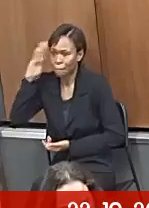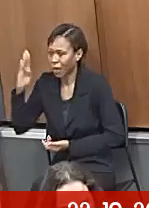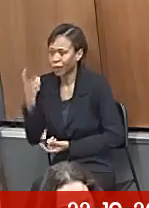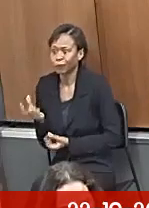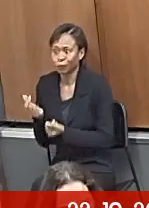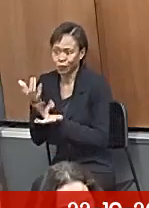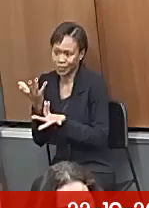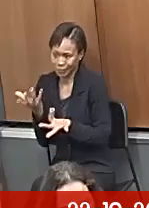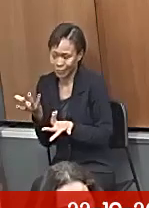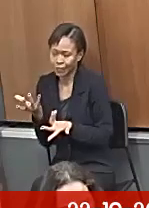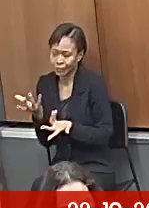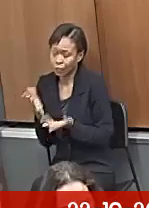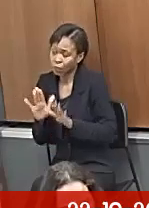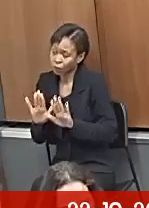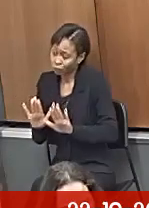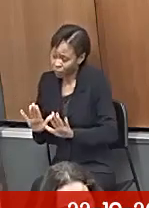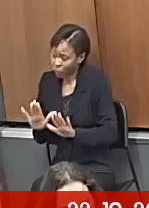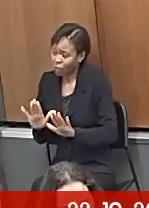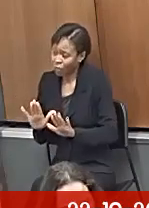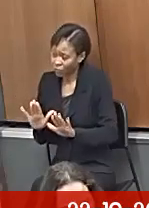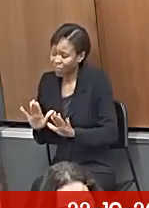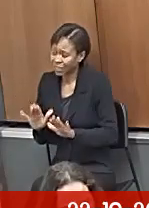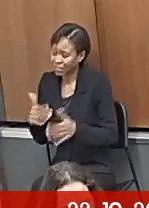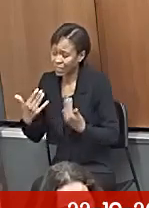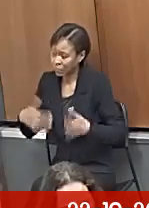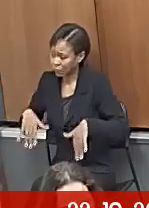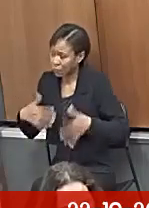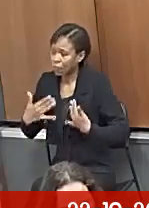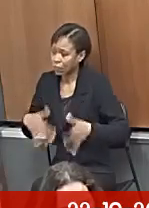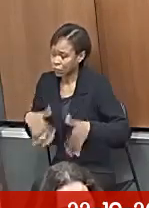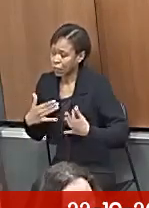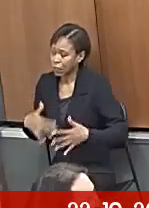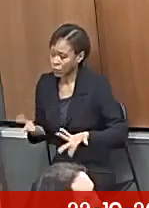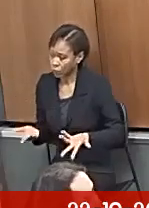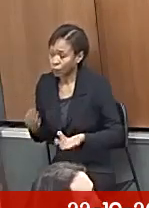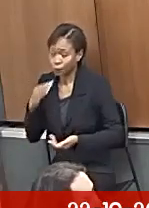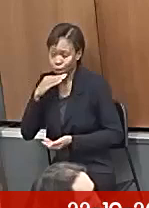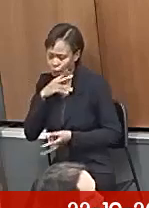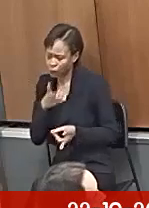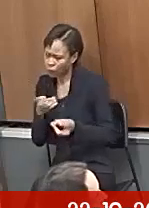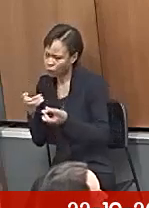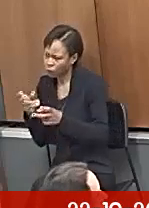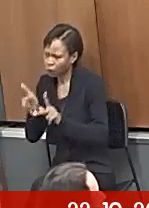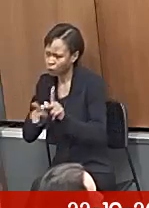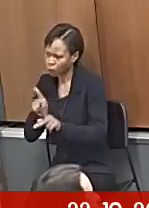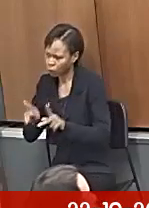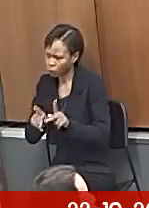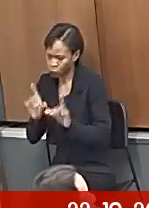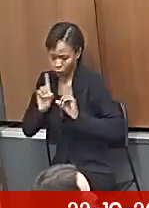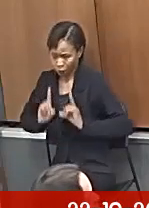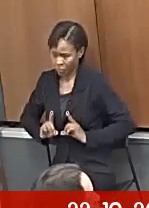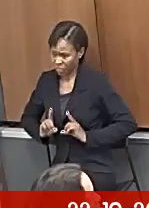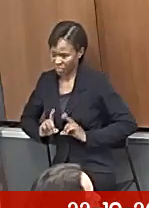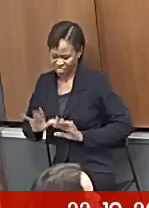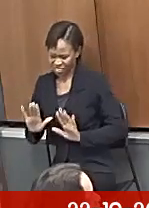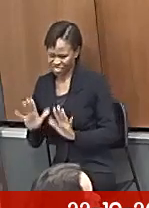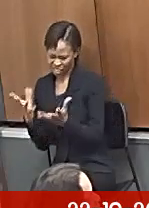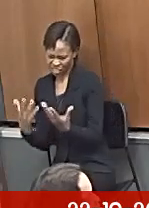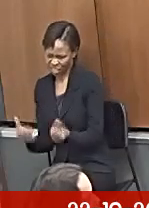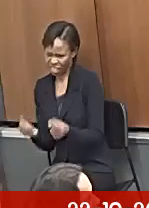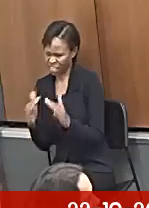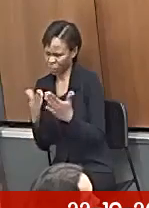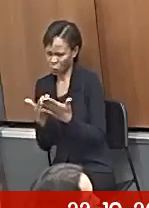conta não está fechando e o custo está altíssimo. Percebam, as pessoas com deficiência não são bem-vindas na escola porque